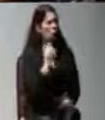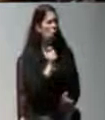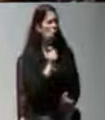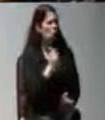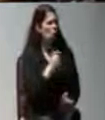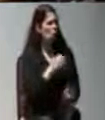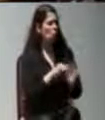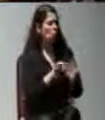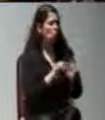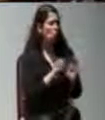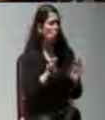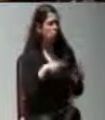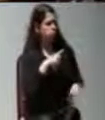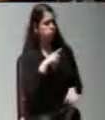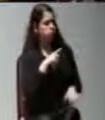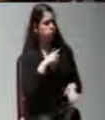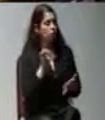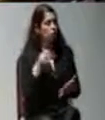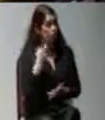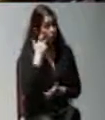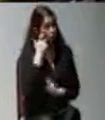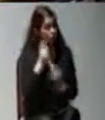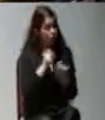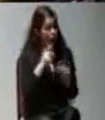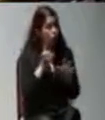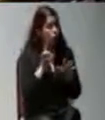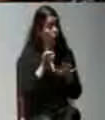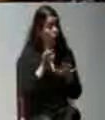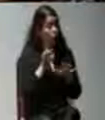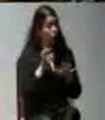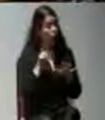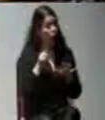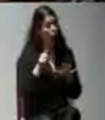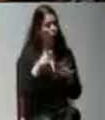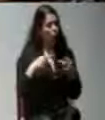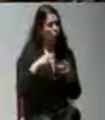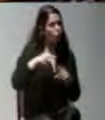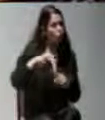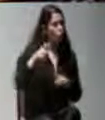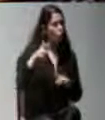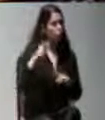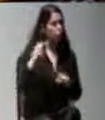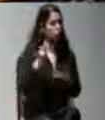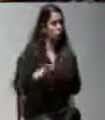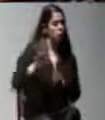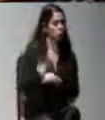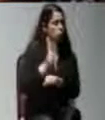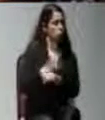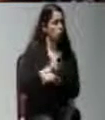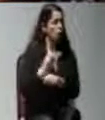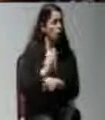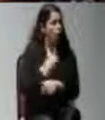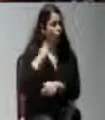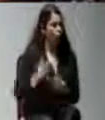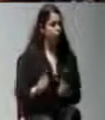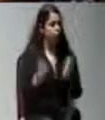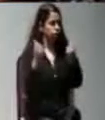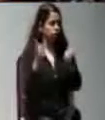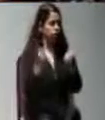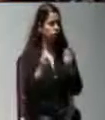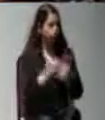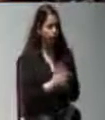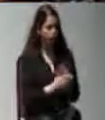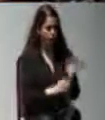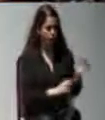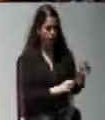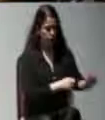é considerada necessária para proteger a vida dos vivos. Fecho a citação. A segunda